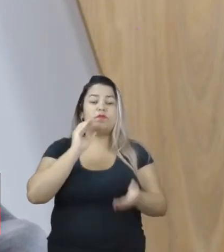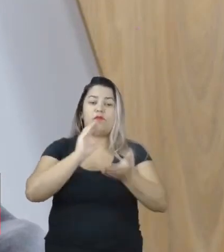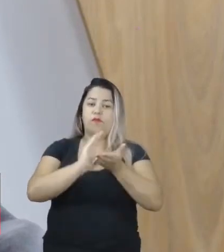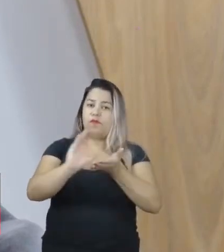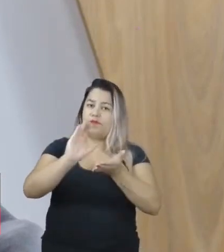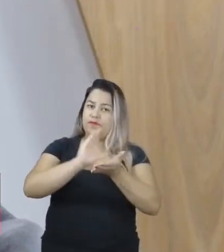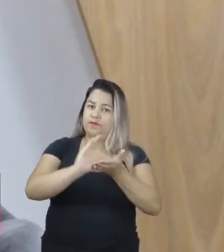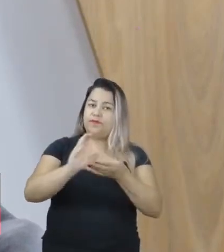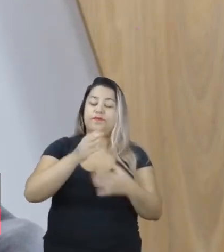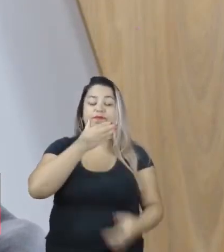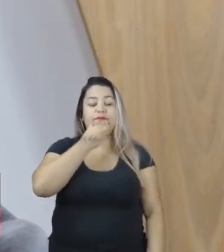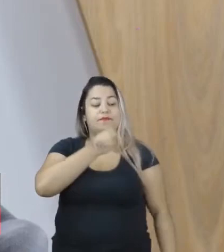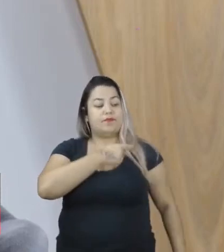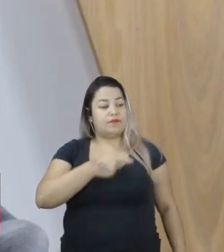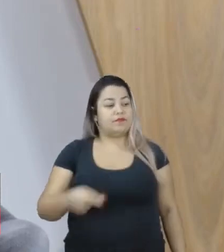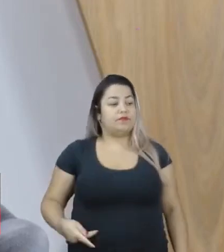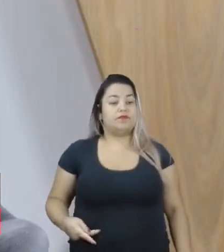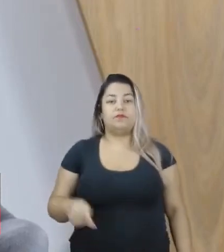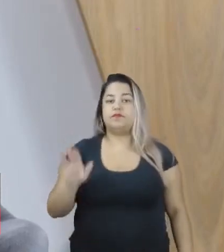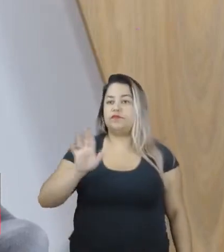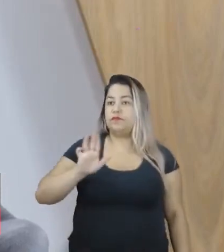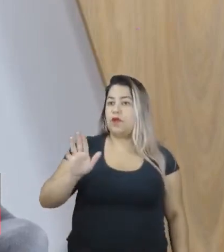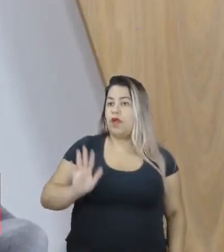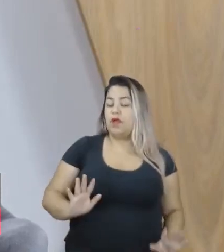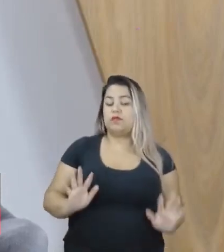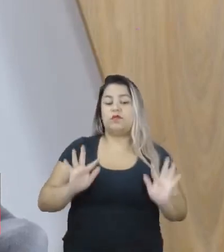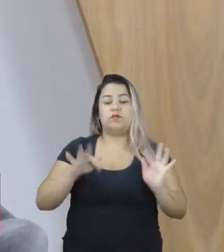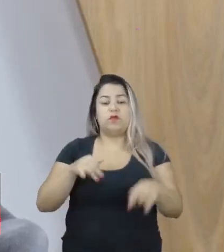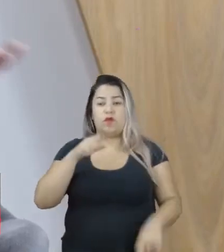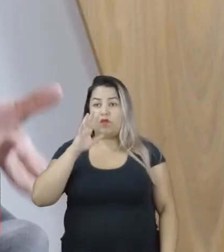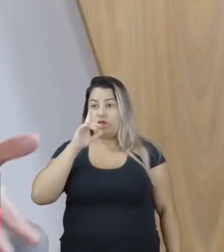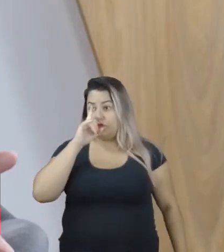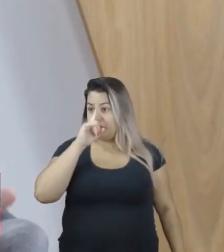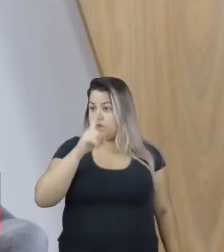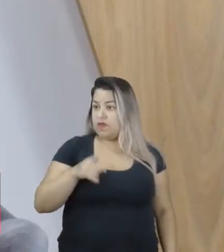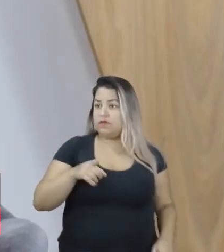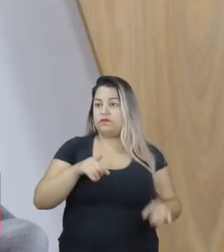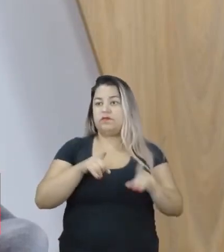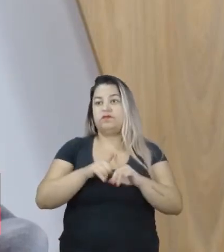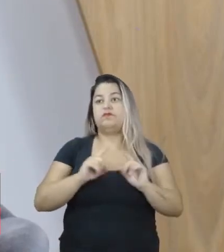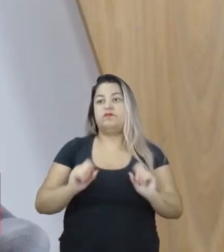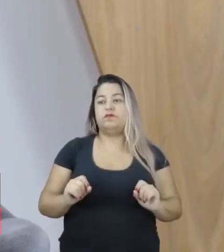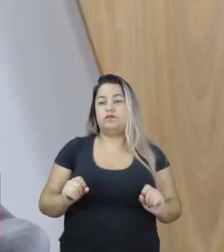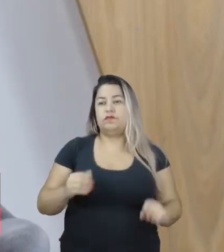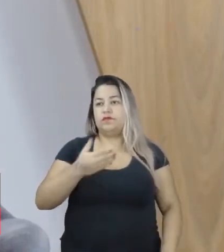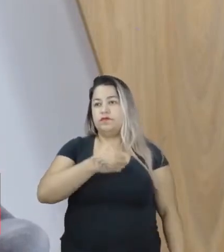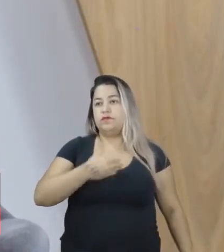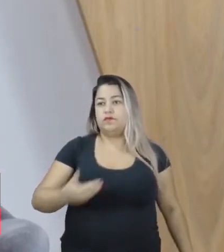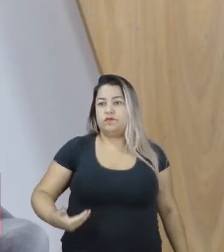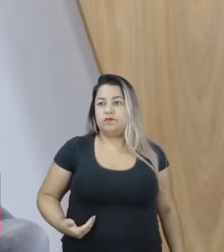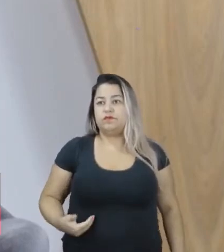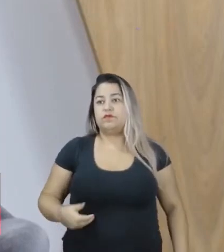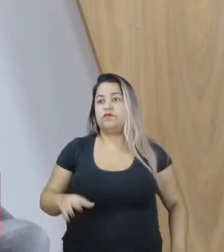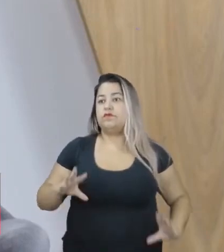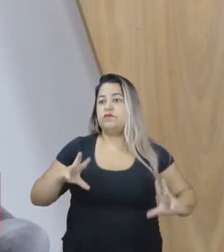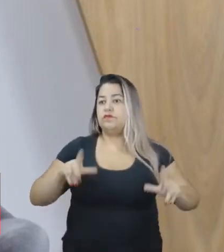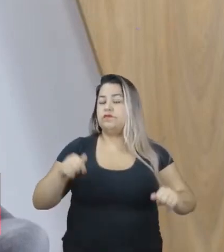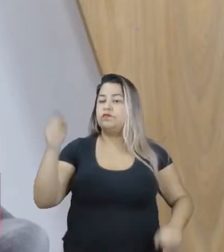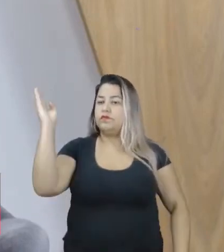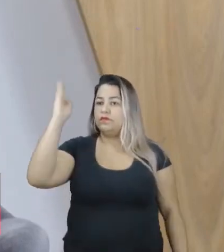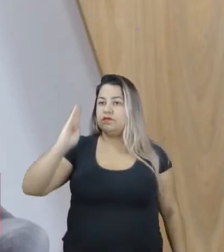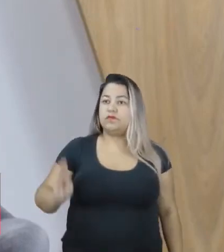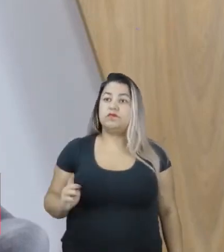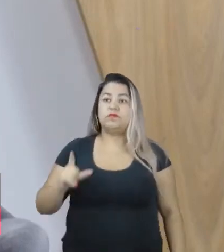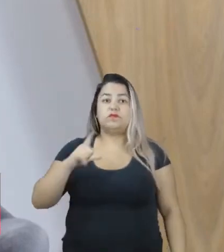uma coisa que o presidente quer, que é até o final do mandato dele, que coincide também com o final do mandato dos governadores, todos os brasileiros tenham a